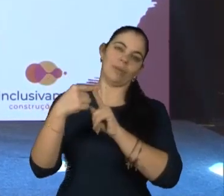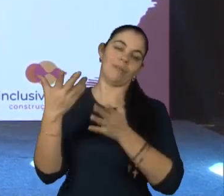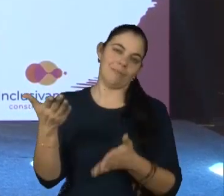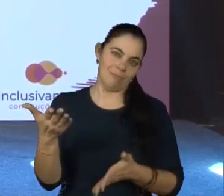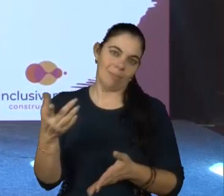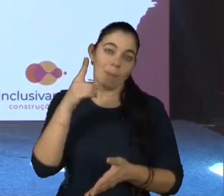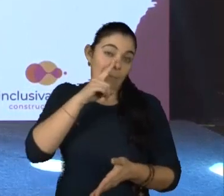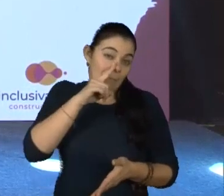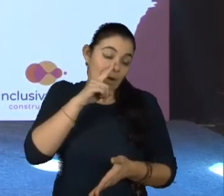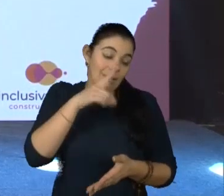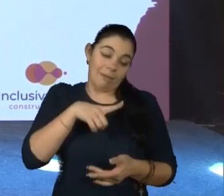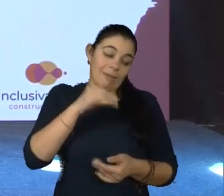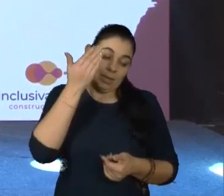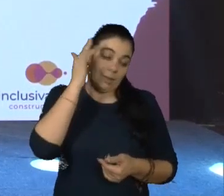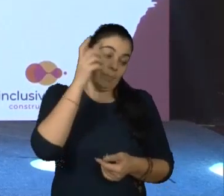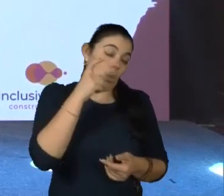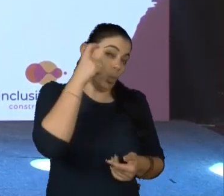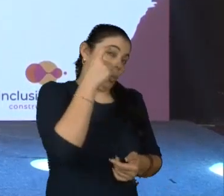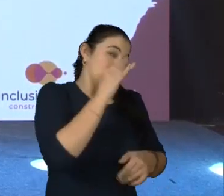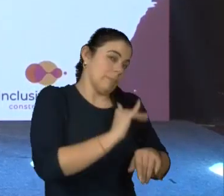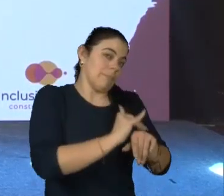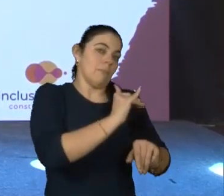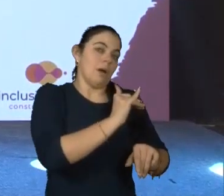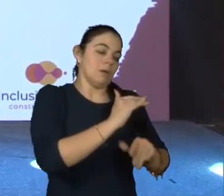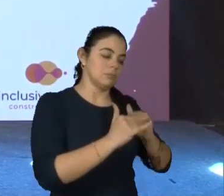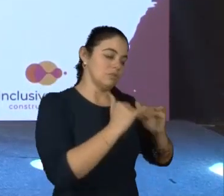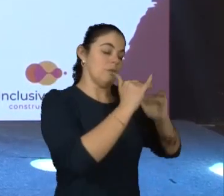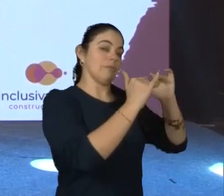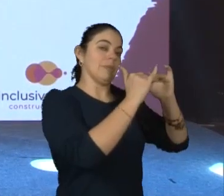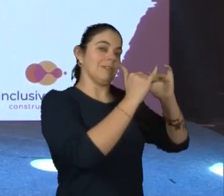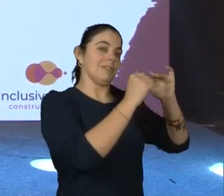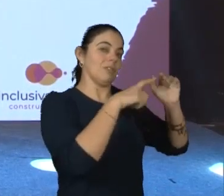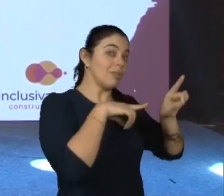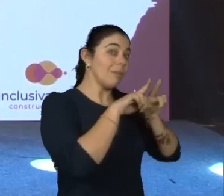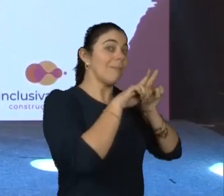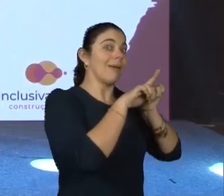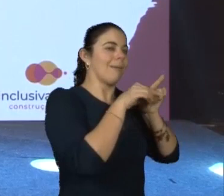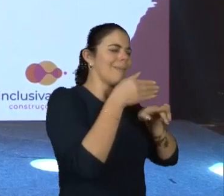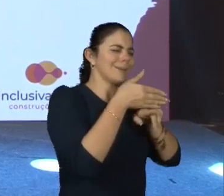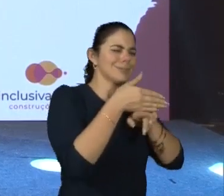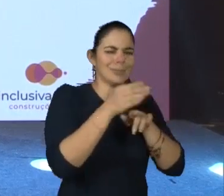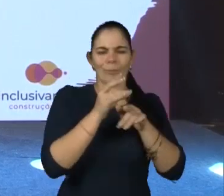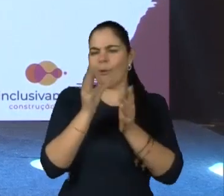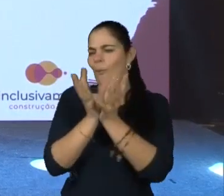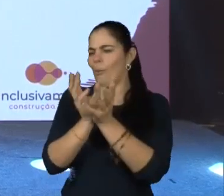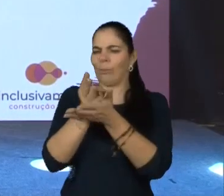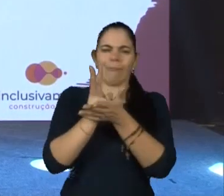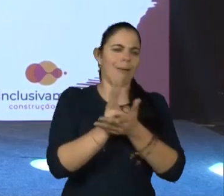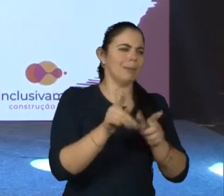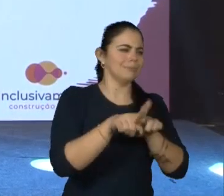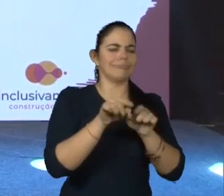realmente, são as mães que, normalmente, se preocupam mais sobre o desenvolvimento, elas fazem parte de grupos de WhatsApp, de